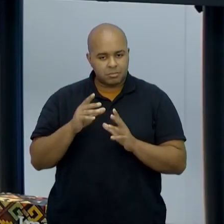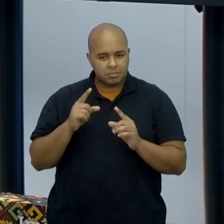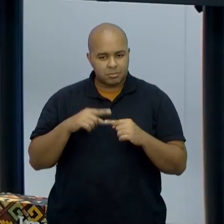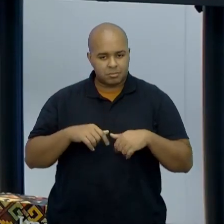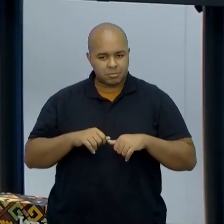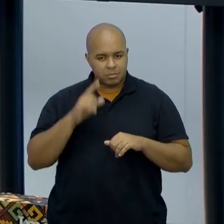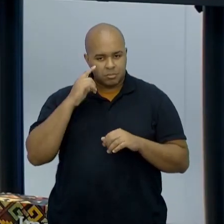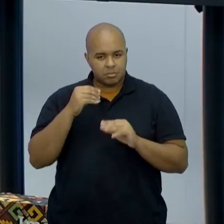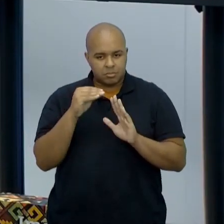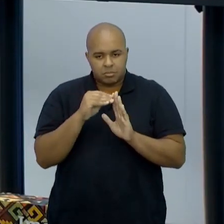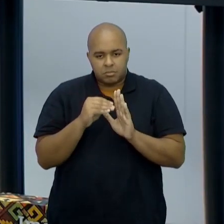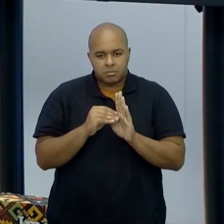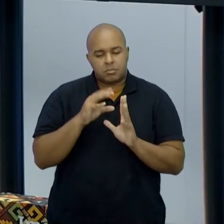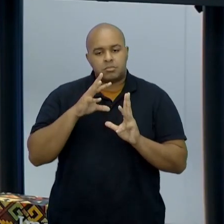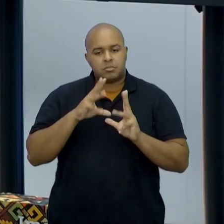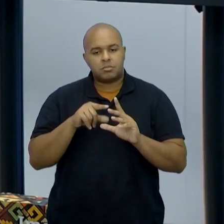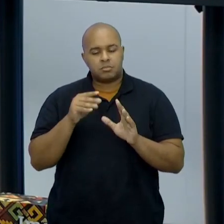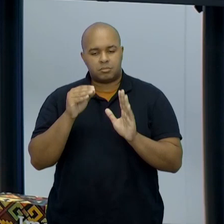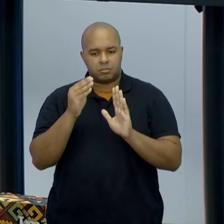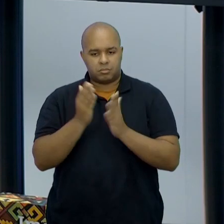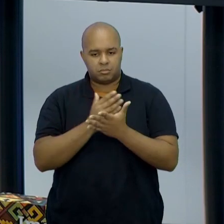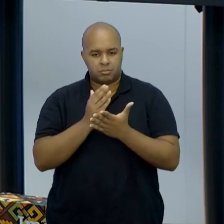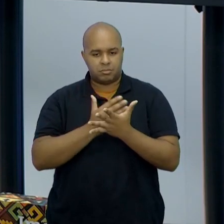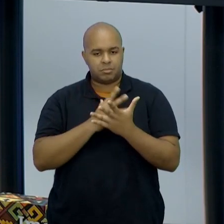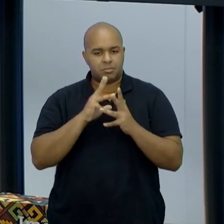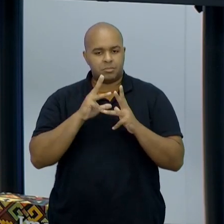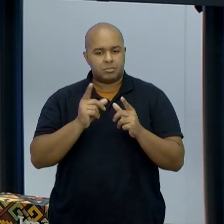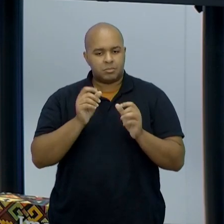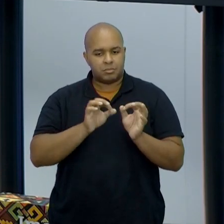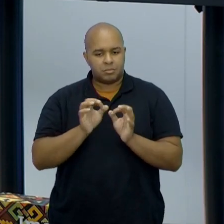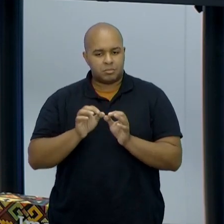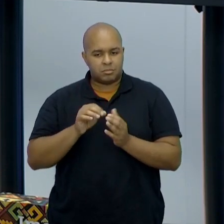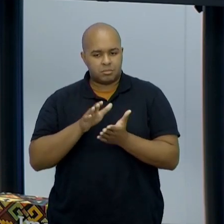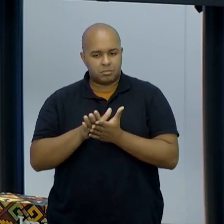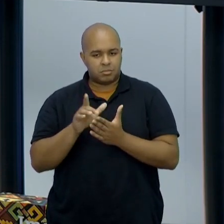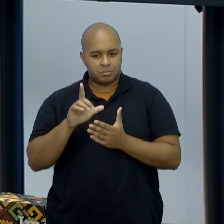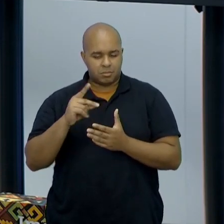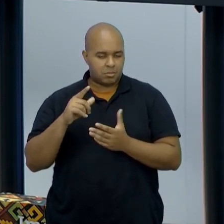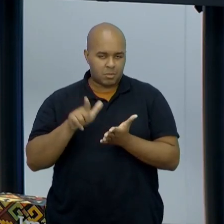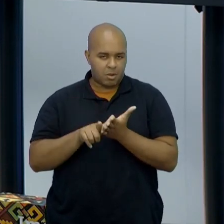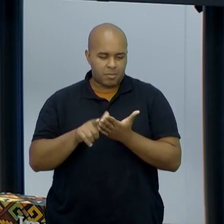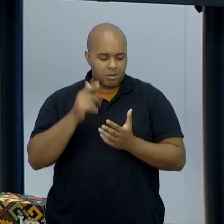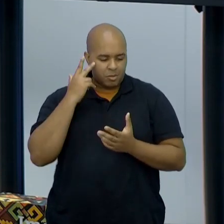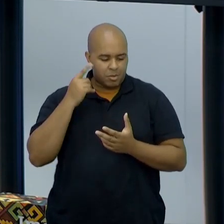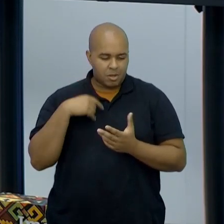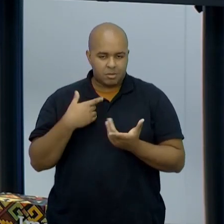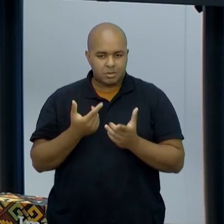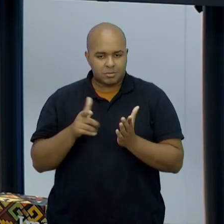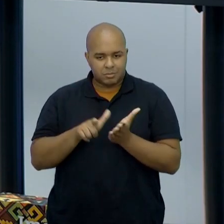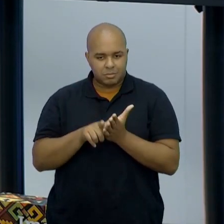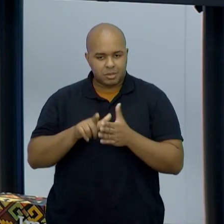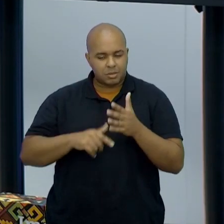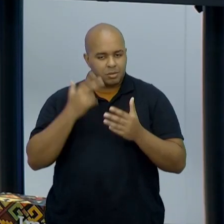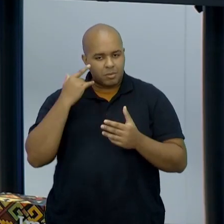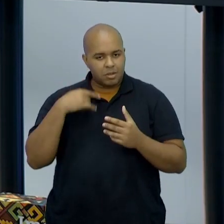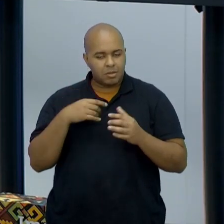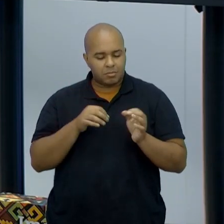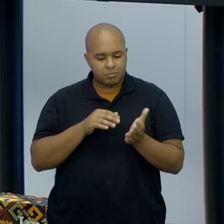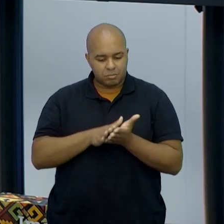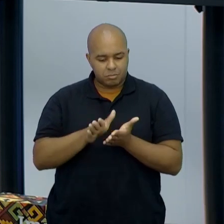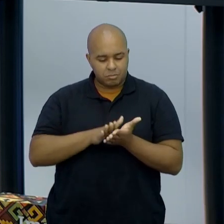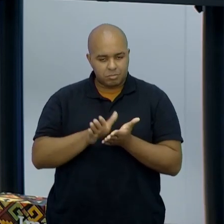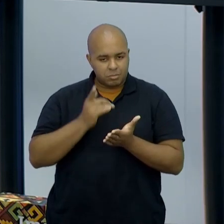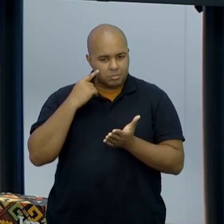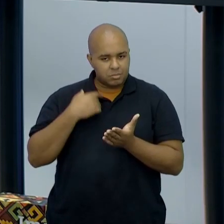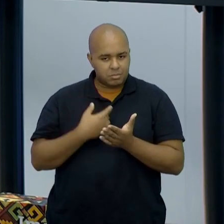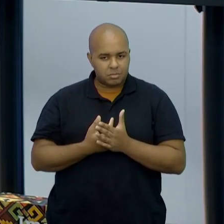do manual, todas as páginas, foi impresso em folha sulfite normal mesmo. Normalmente os manuais são impressos em